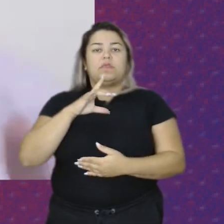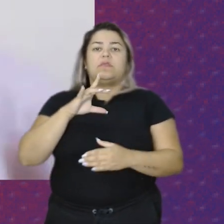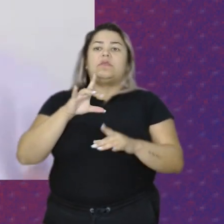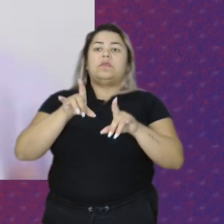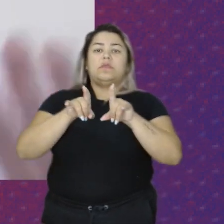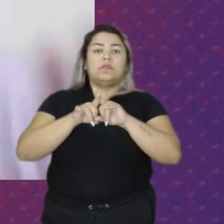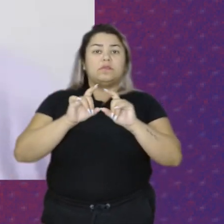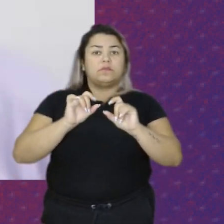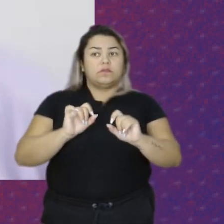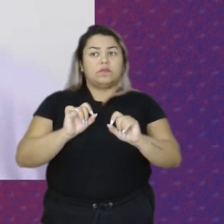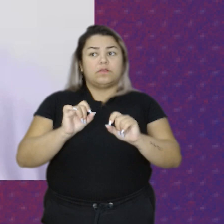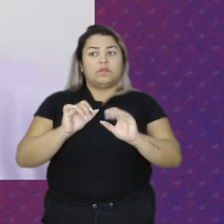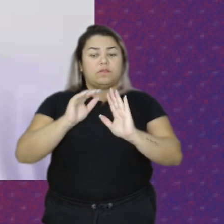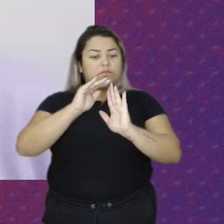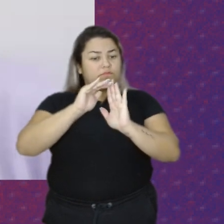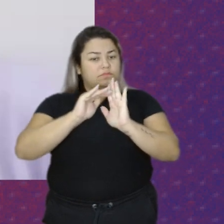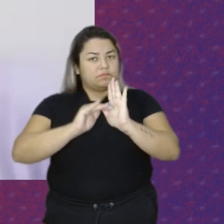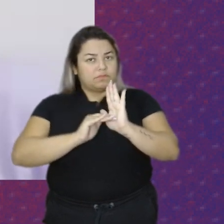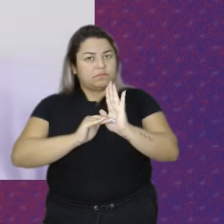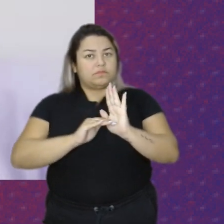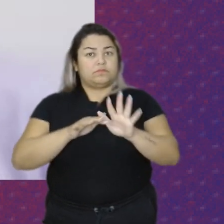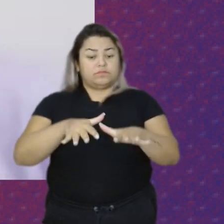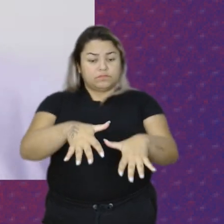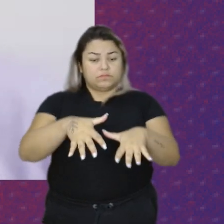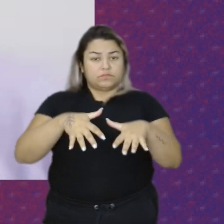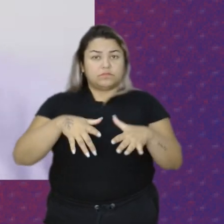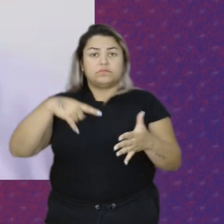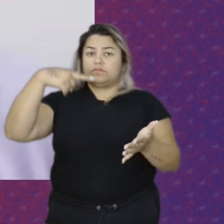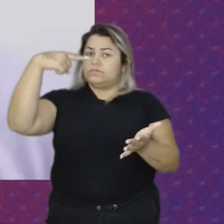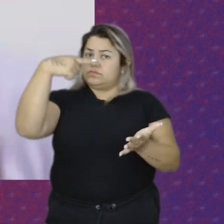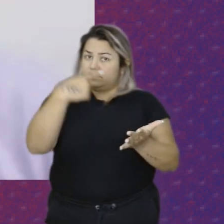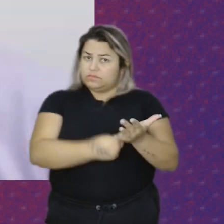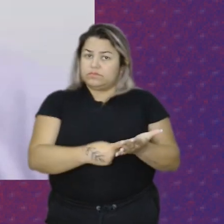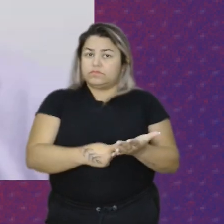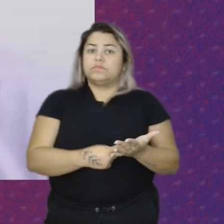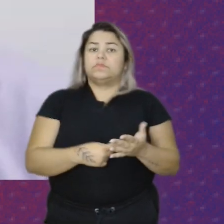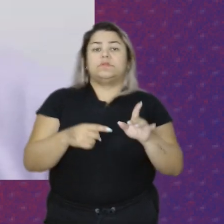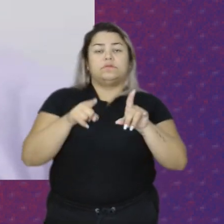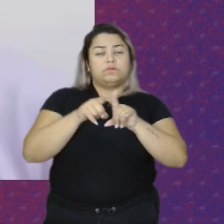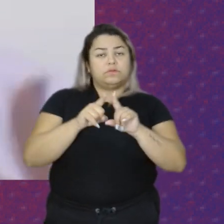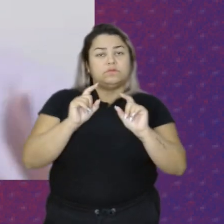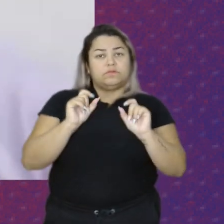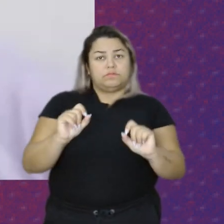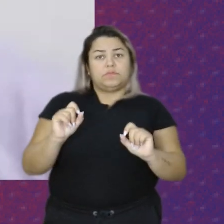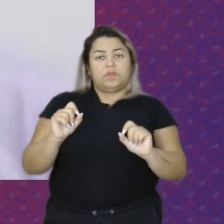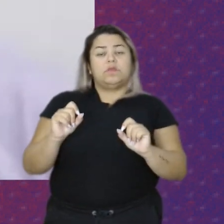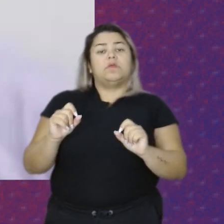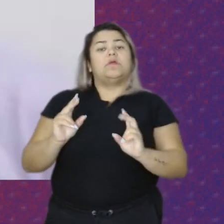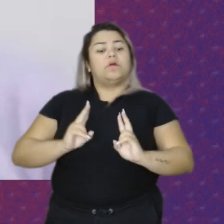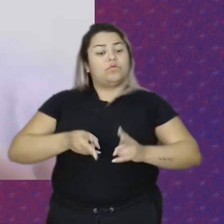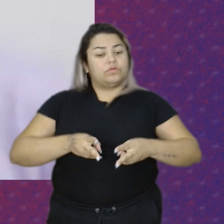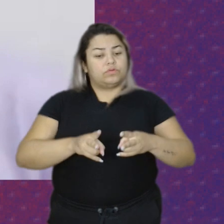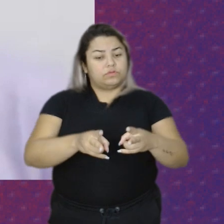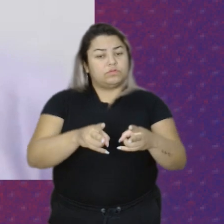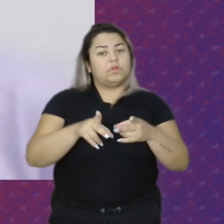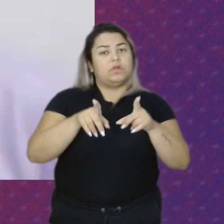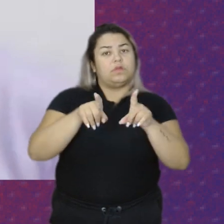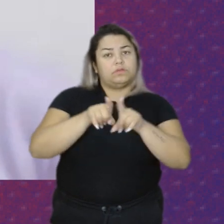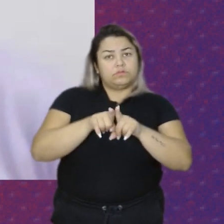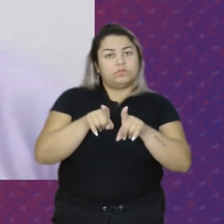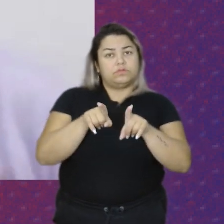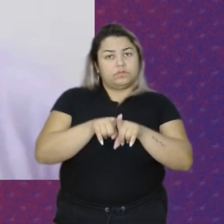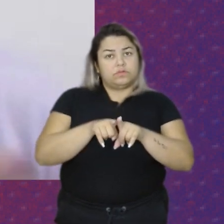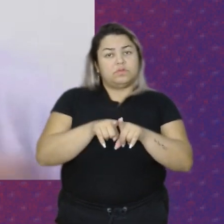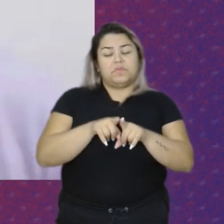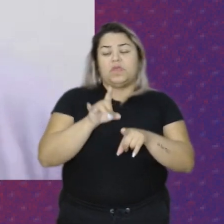pauta, a pauta da Marcha das Margaridas, se comprometeram em dar andamento, agilidade